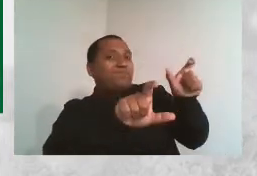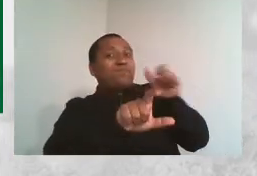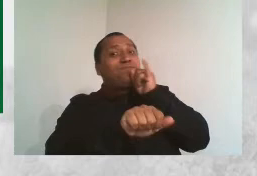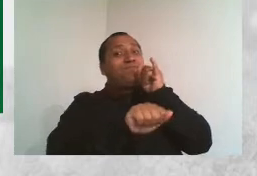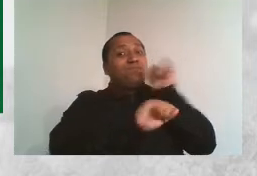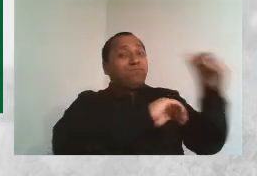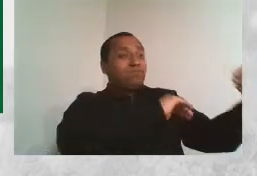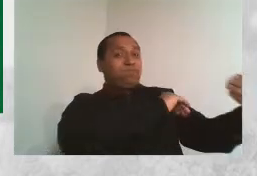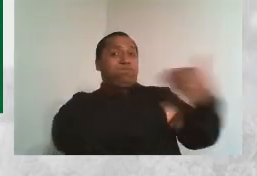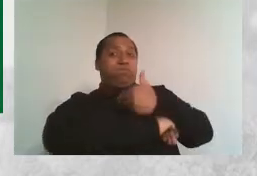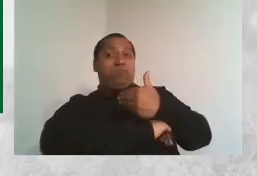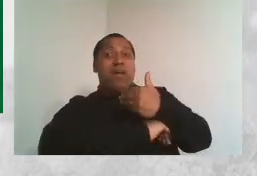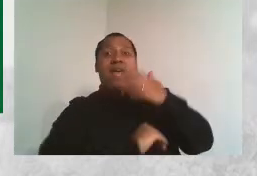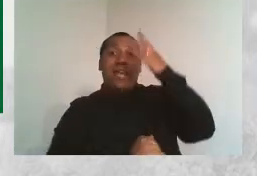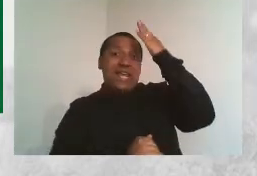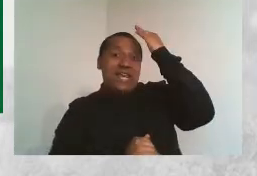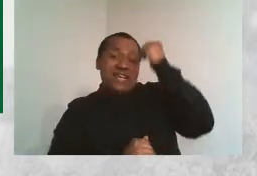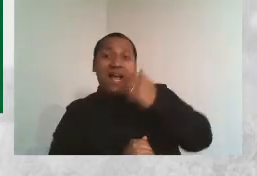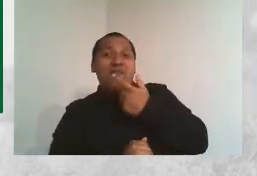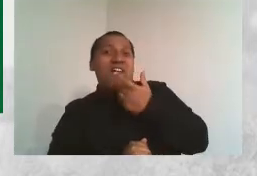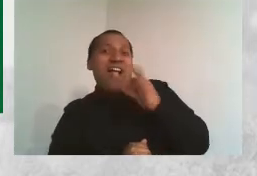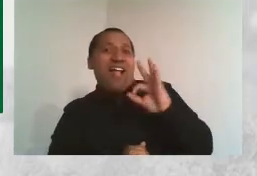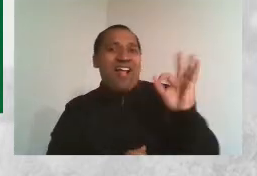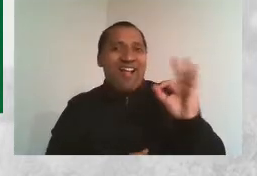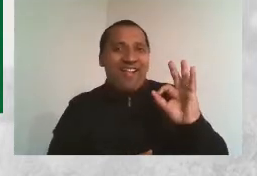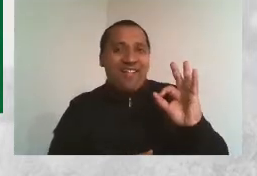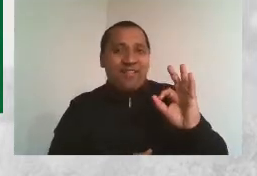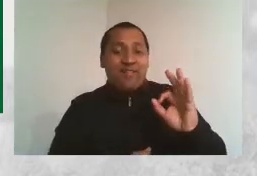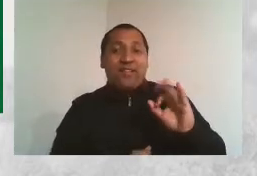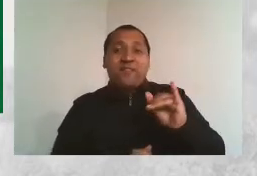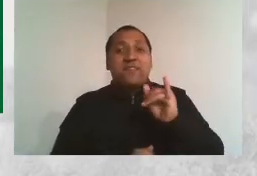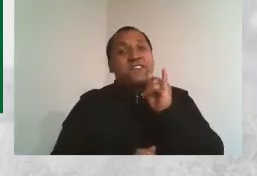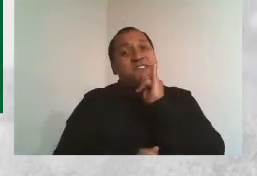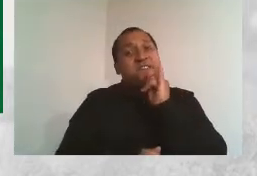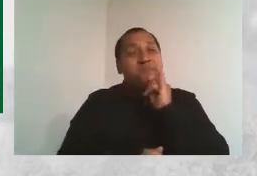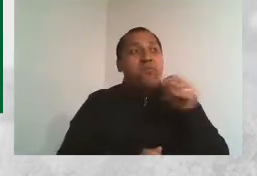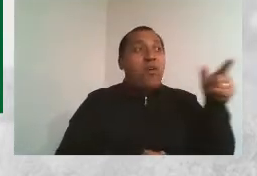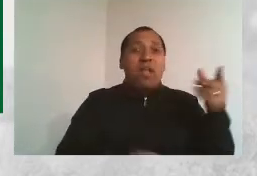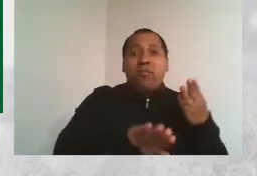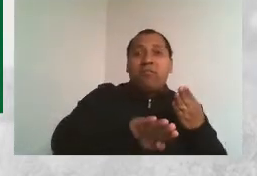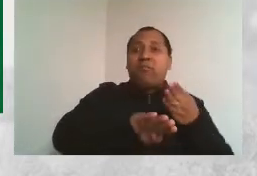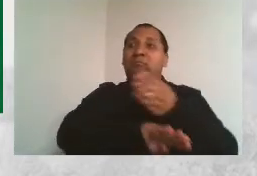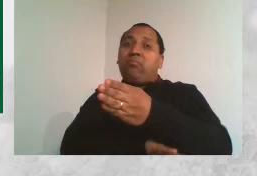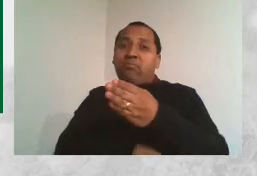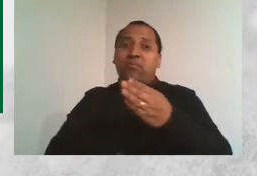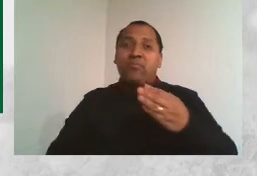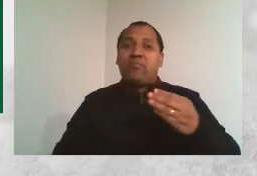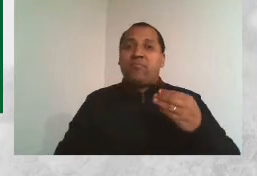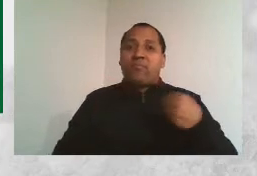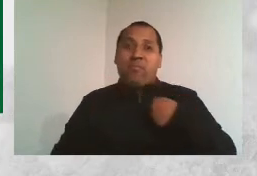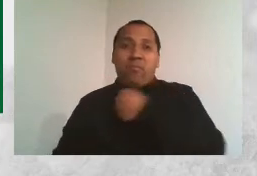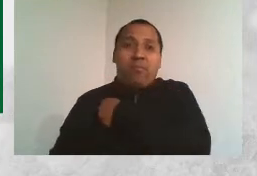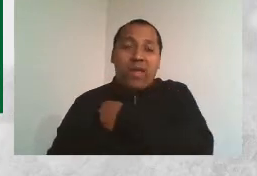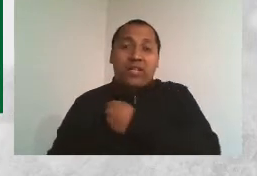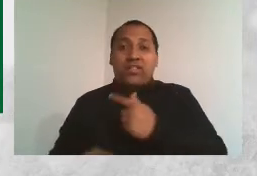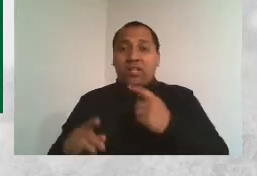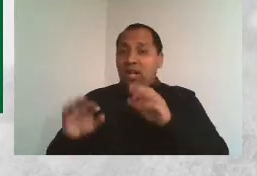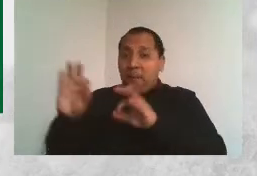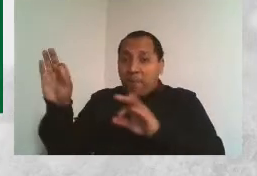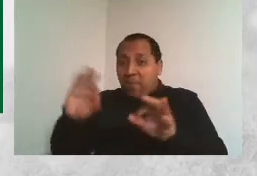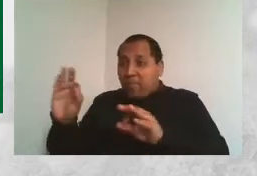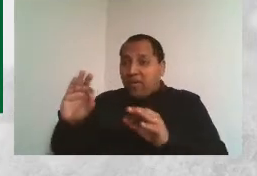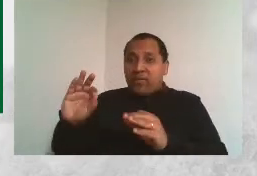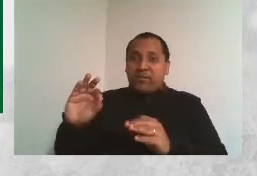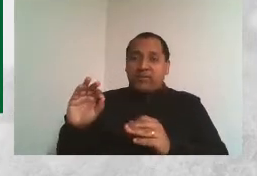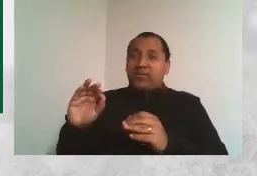não pudessem falar. Então, uma vez que a pessoa procura o serviço, as pranchas elas foram construídas